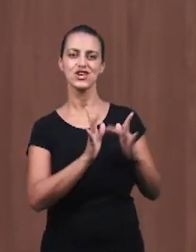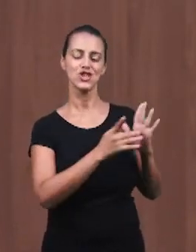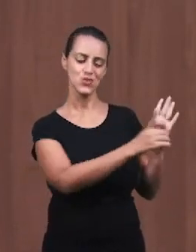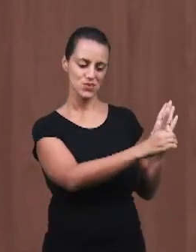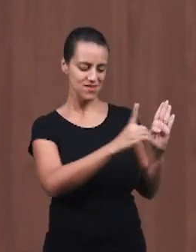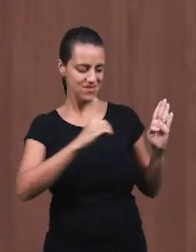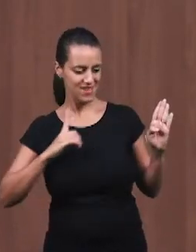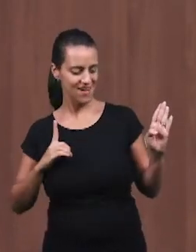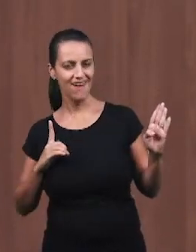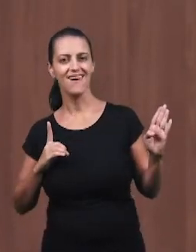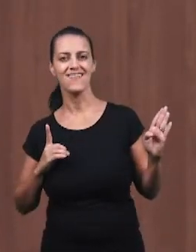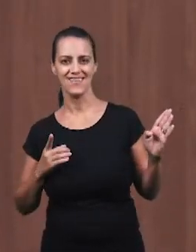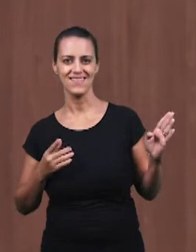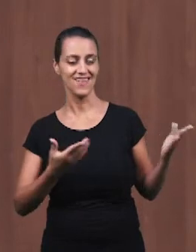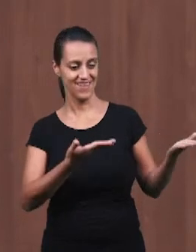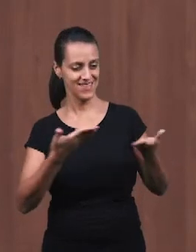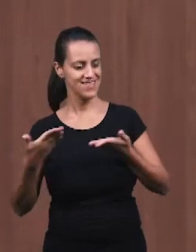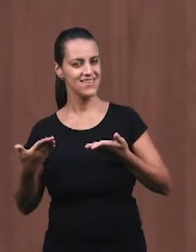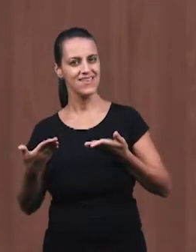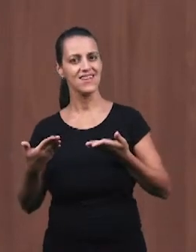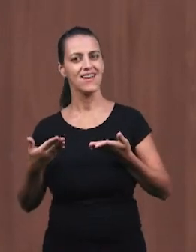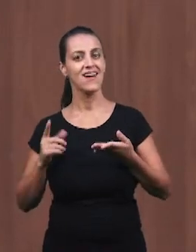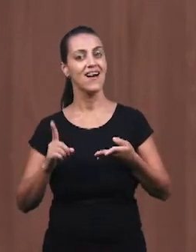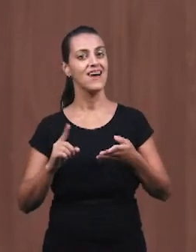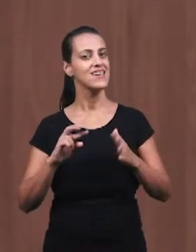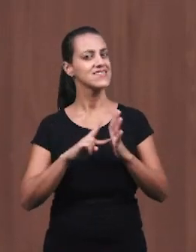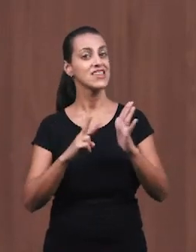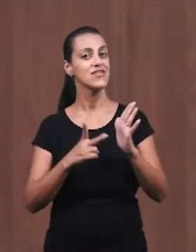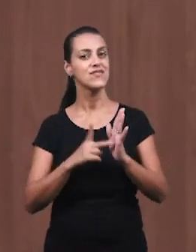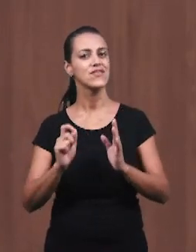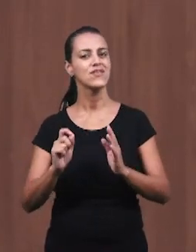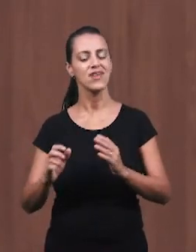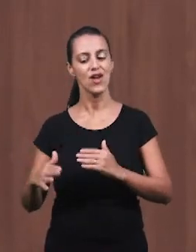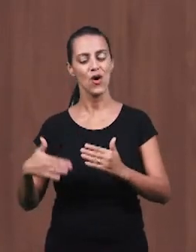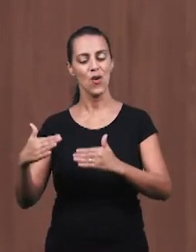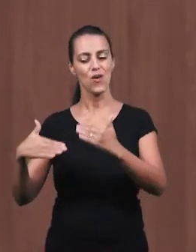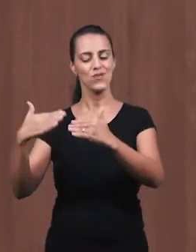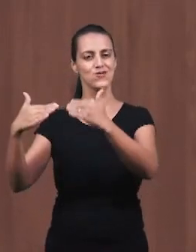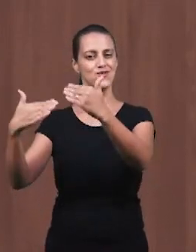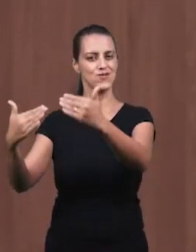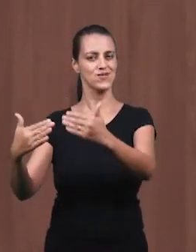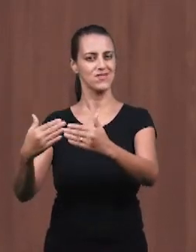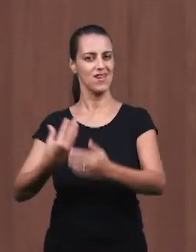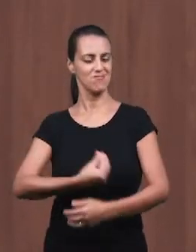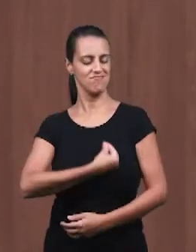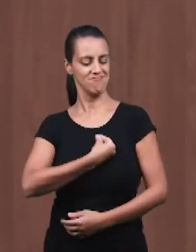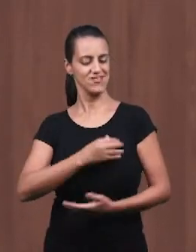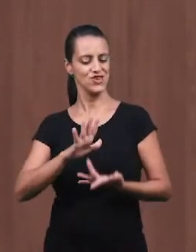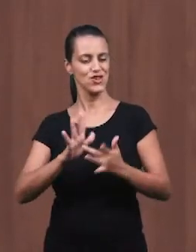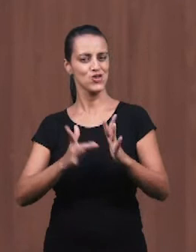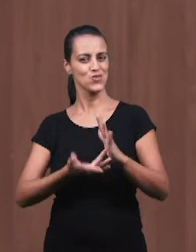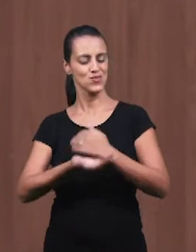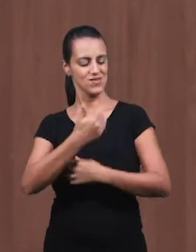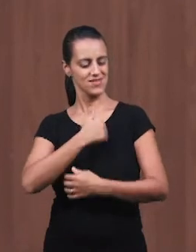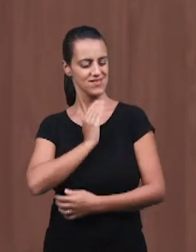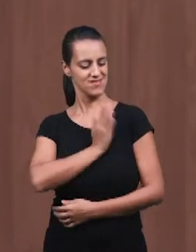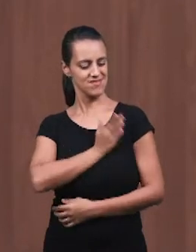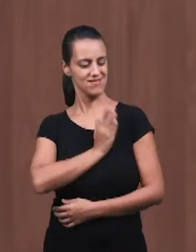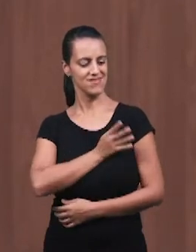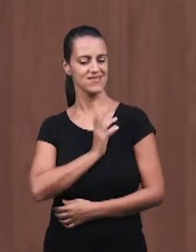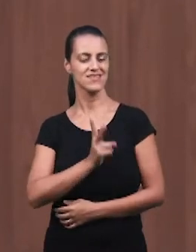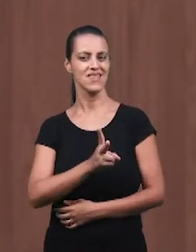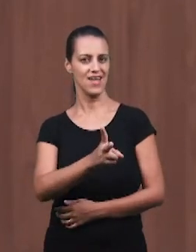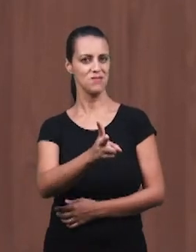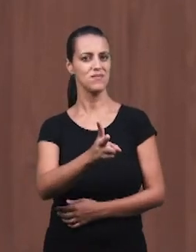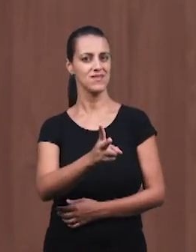a partir do momento receber Jesus em casa, era dar continuidade à presença de Jesus na vida dele. Isso é o Espírito